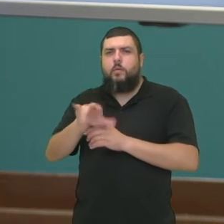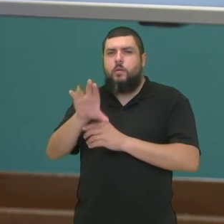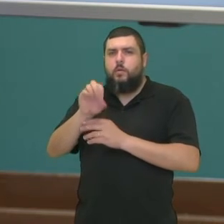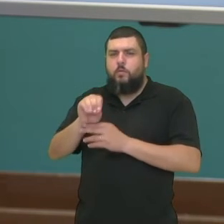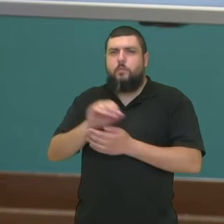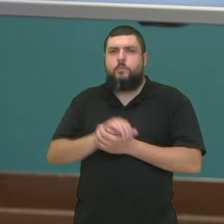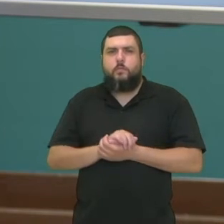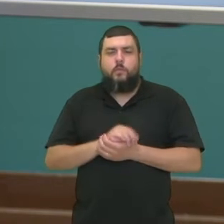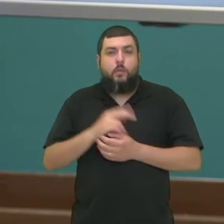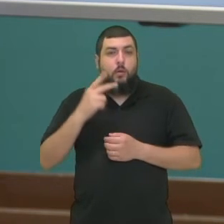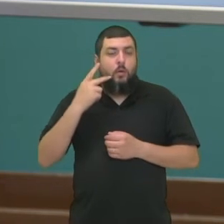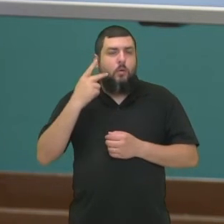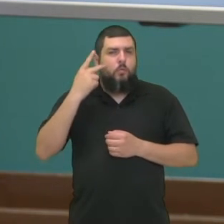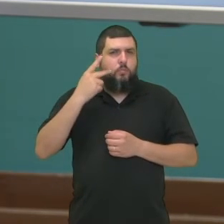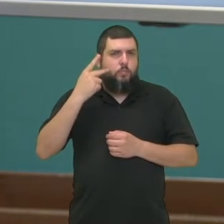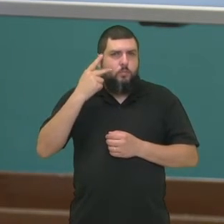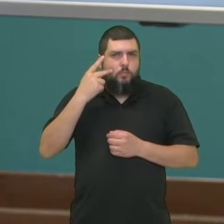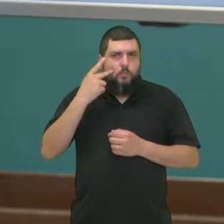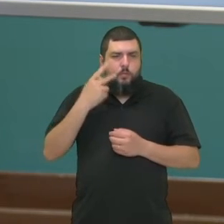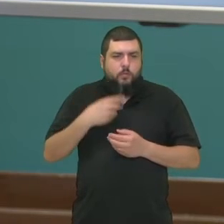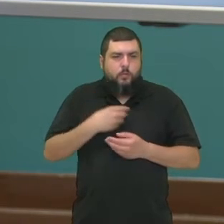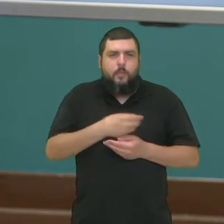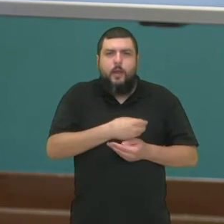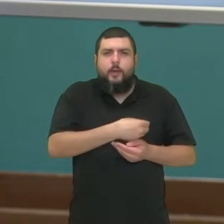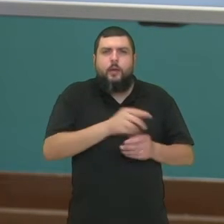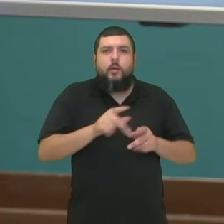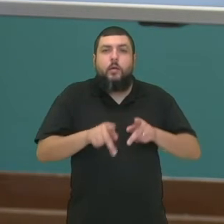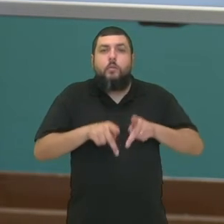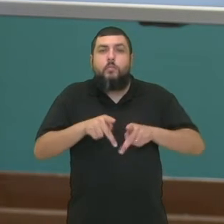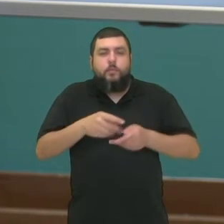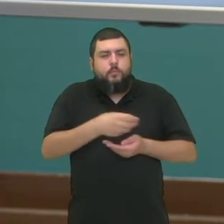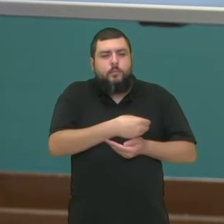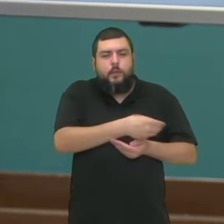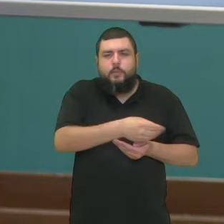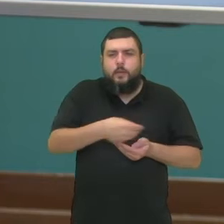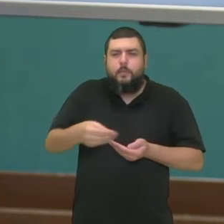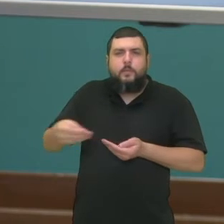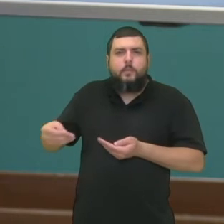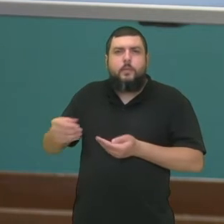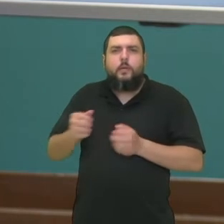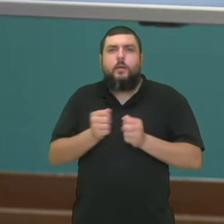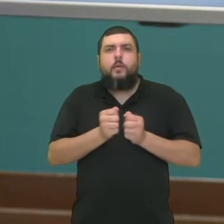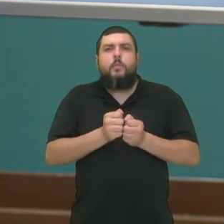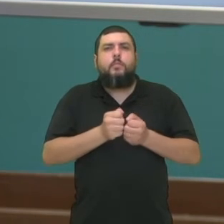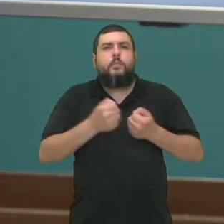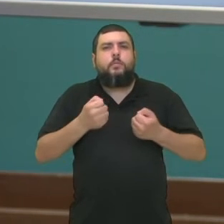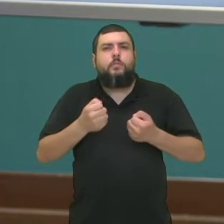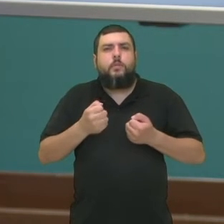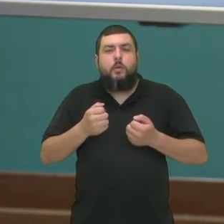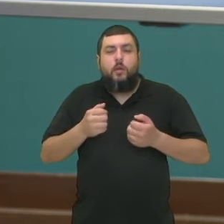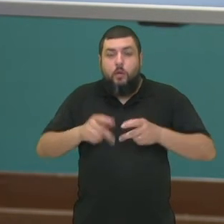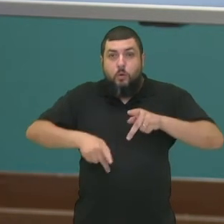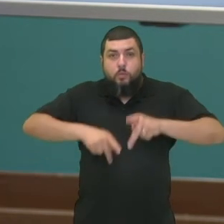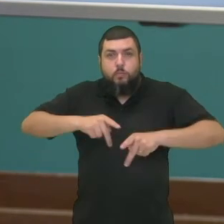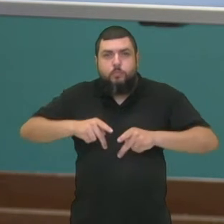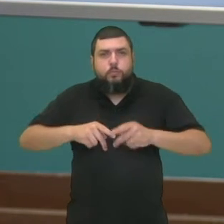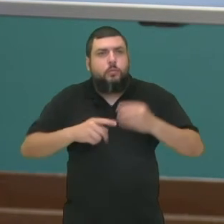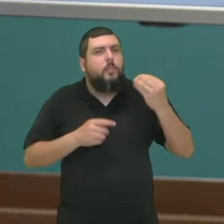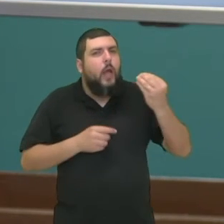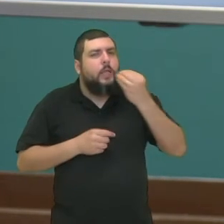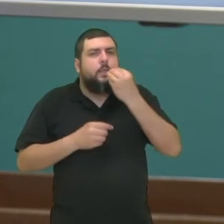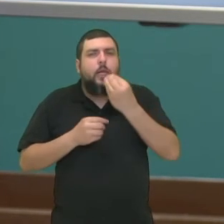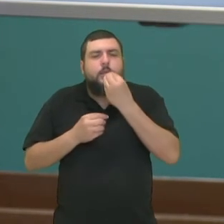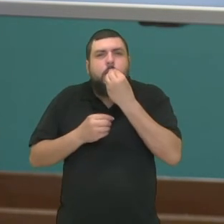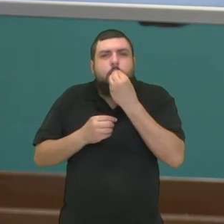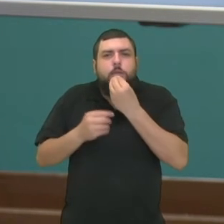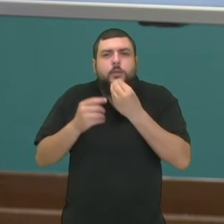para a plebe que estava assistindo às lutas dos gladiadores, proporcionavam entretenimento para aquelas pessoas e com